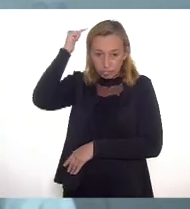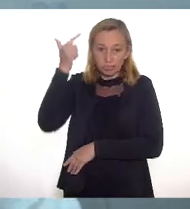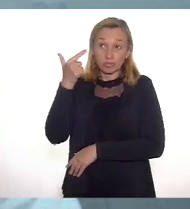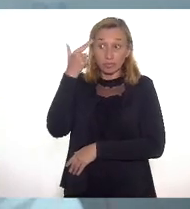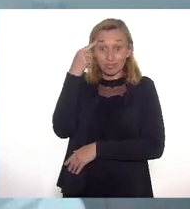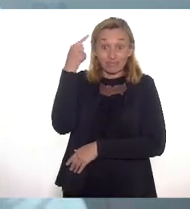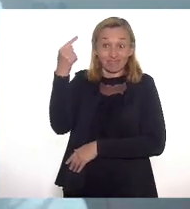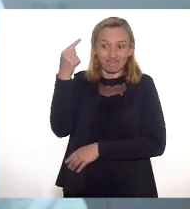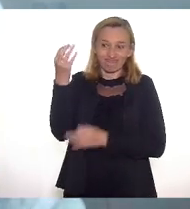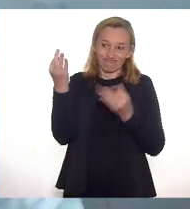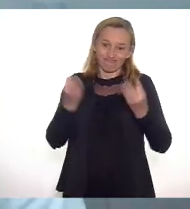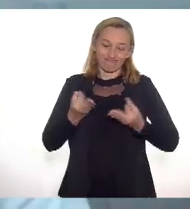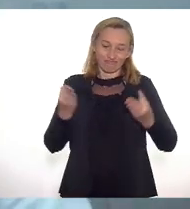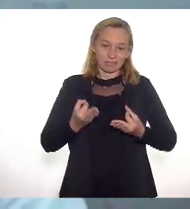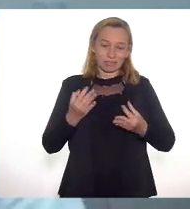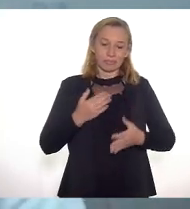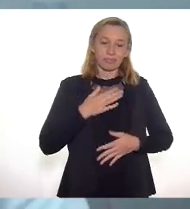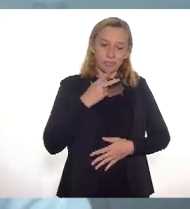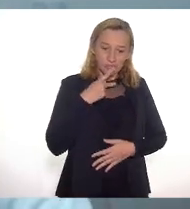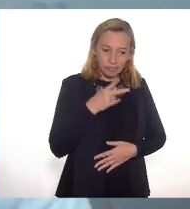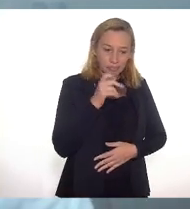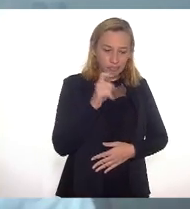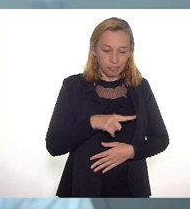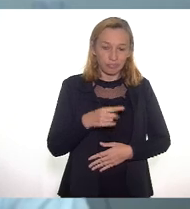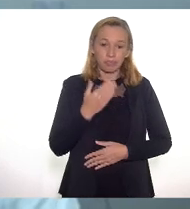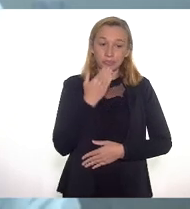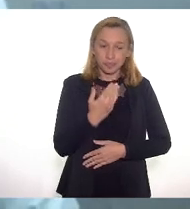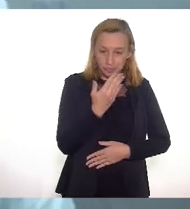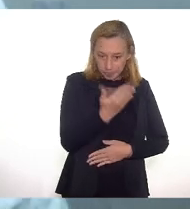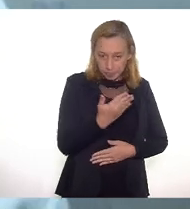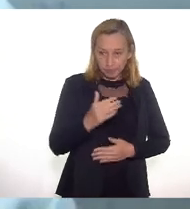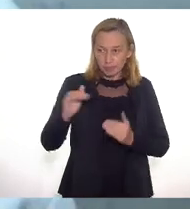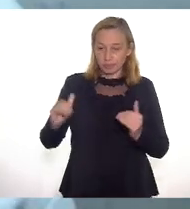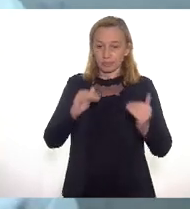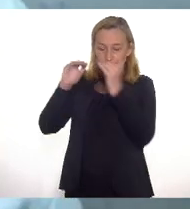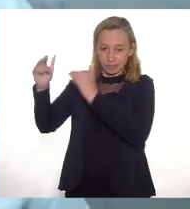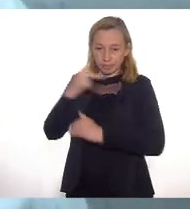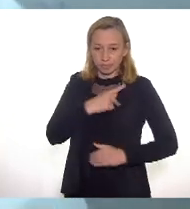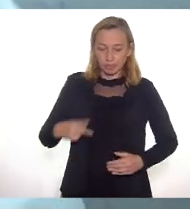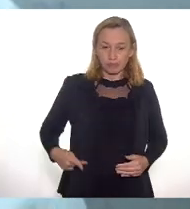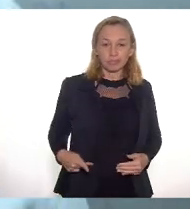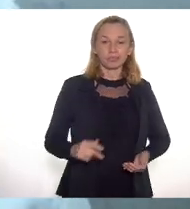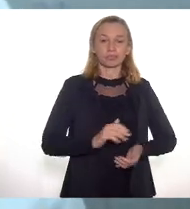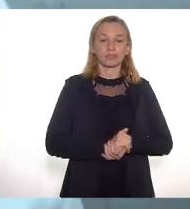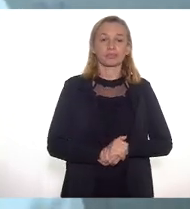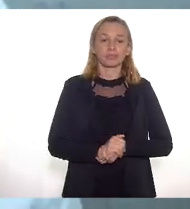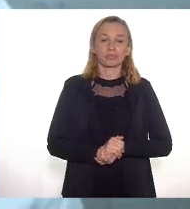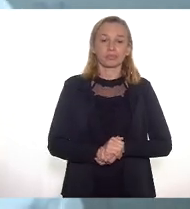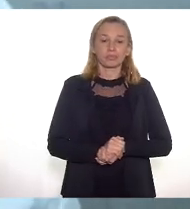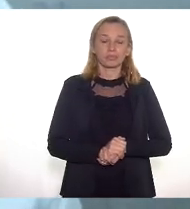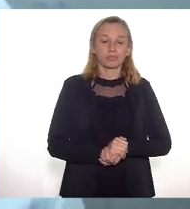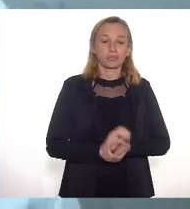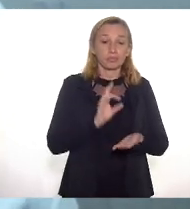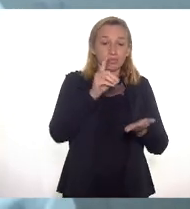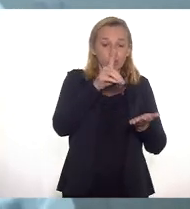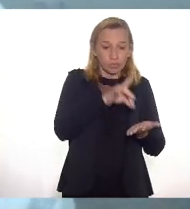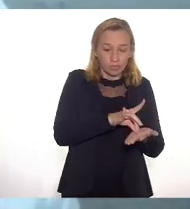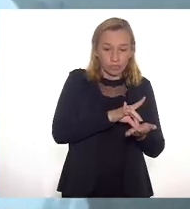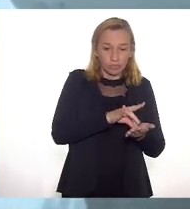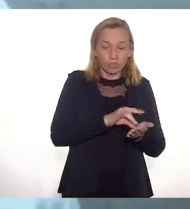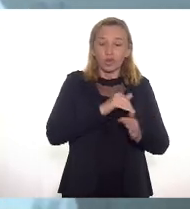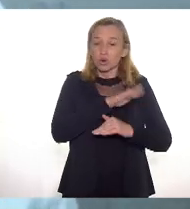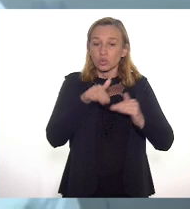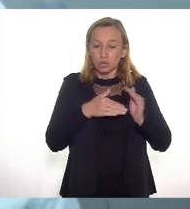que a razão da minha fala é essa, é requerer a Vossa Excelência que, através da presidência, sejam oficiados todos